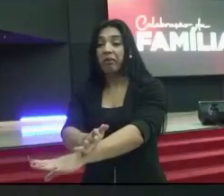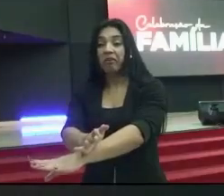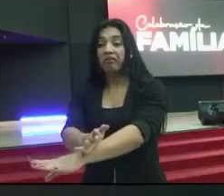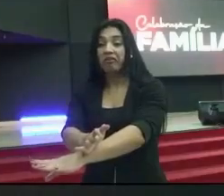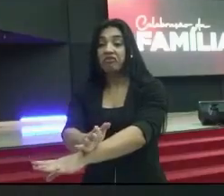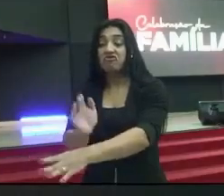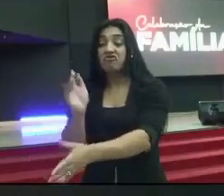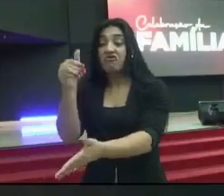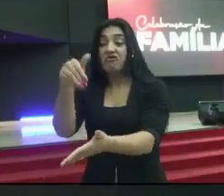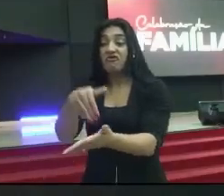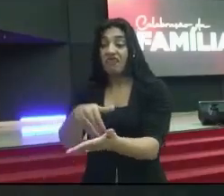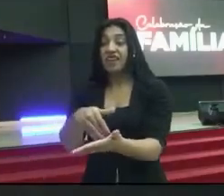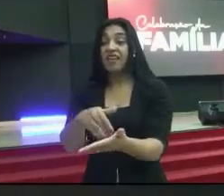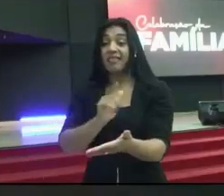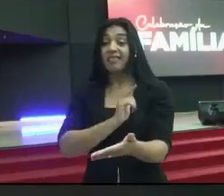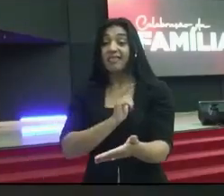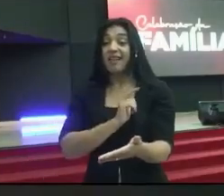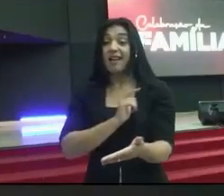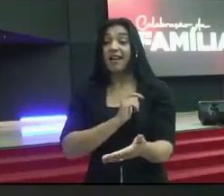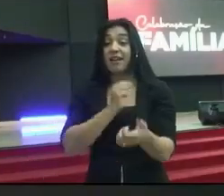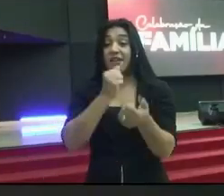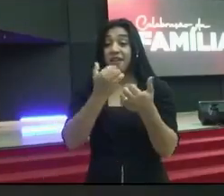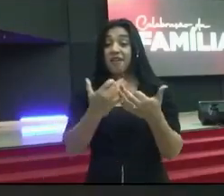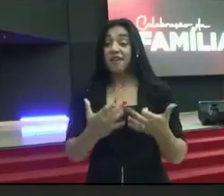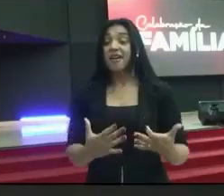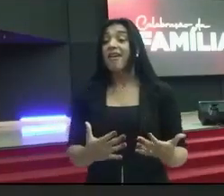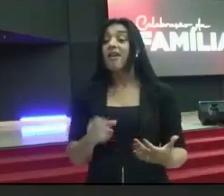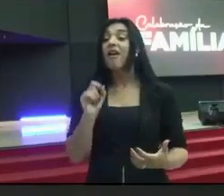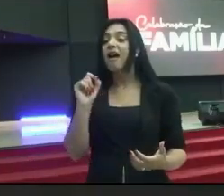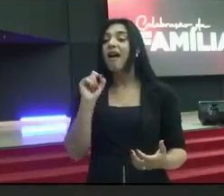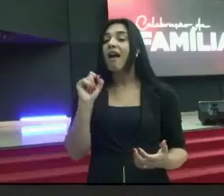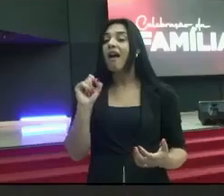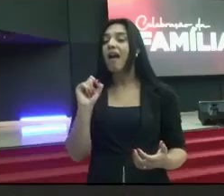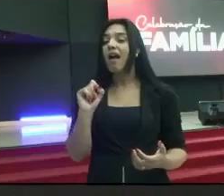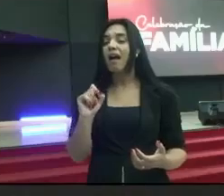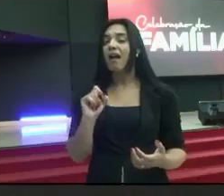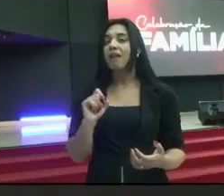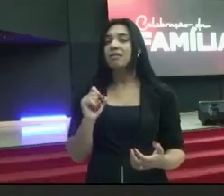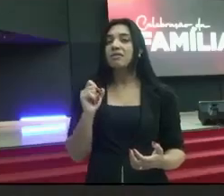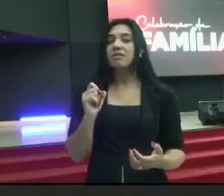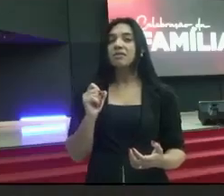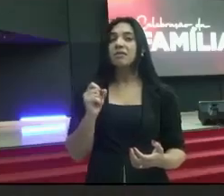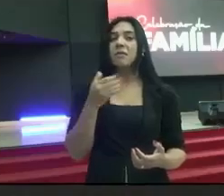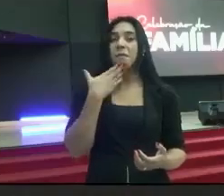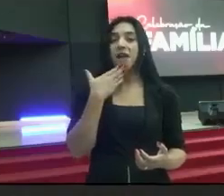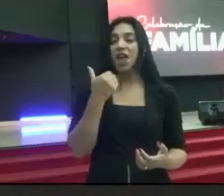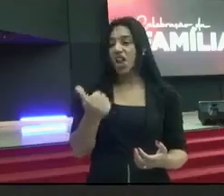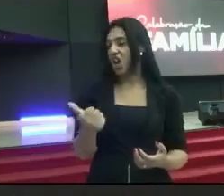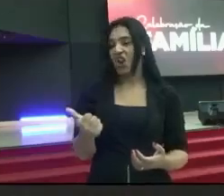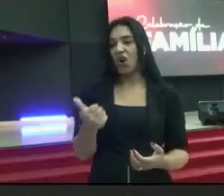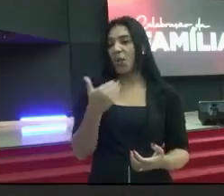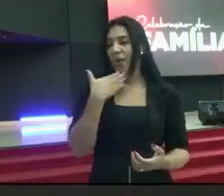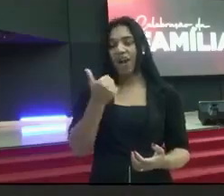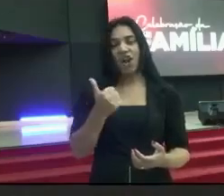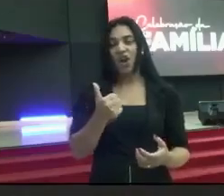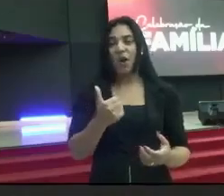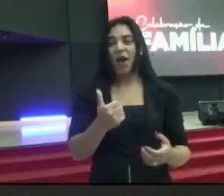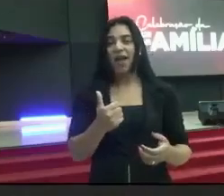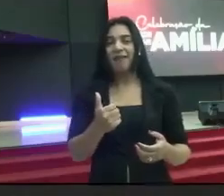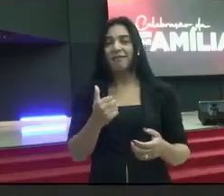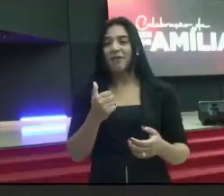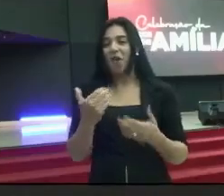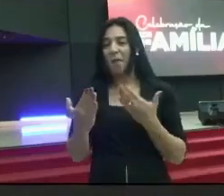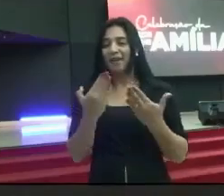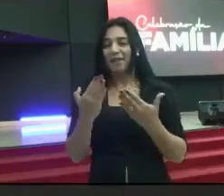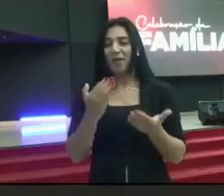E no final, eu tenho aqui para você a cereja do bolo. O glacê. Sabe o bolo depois tem